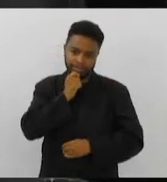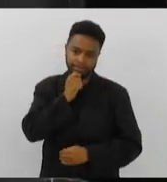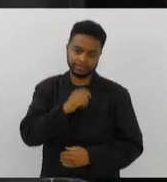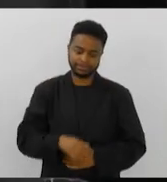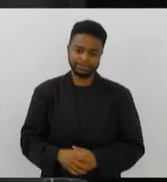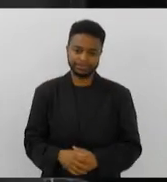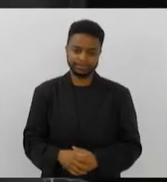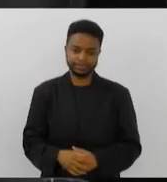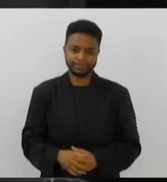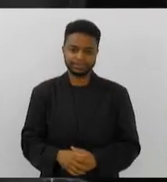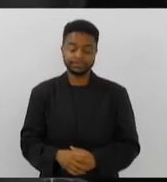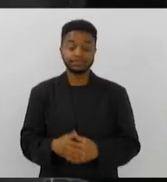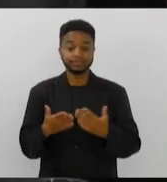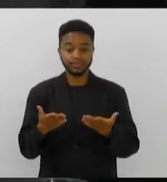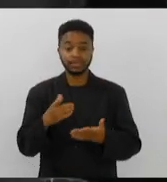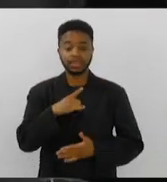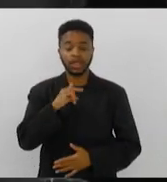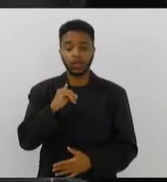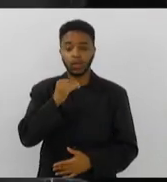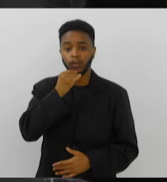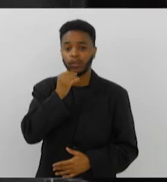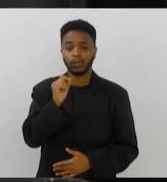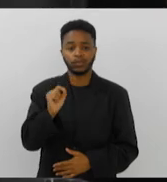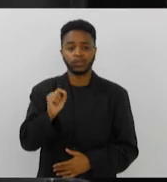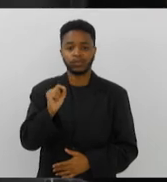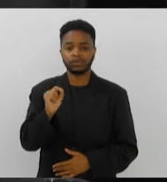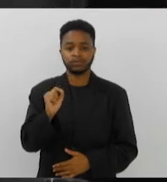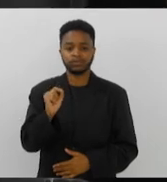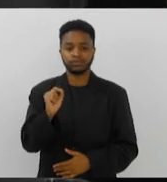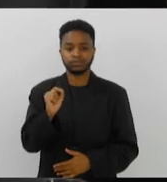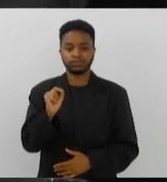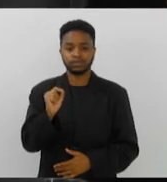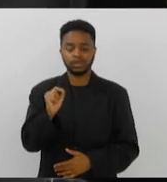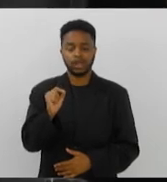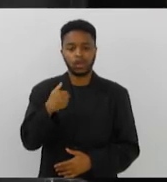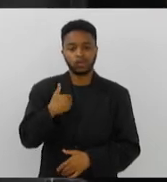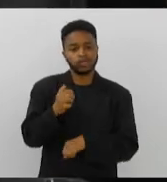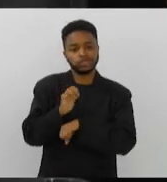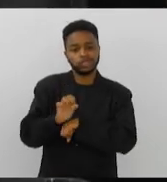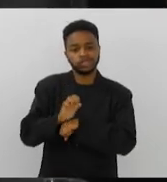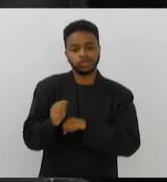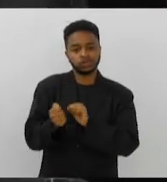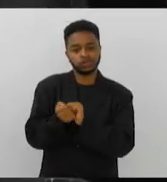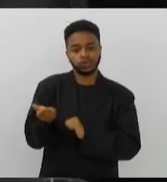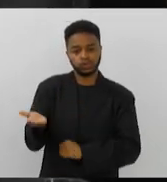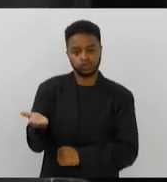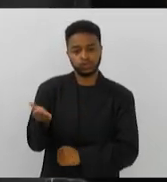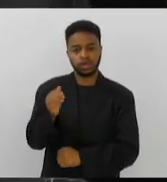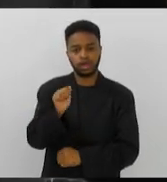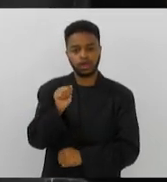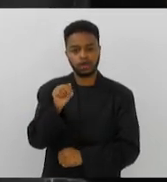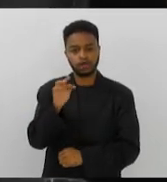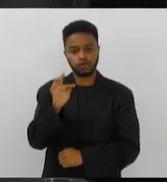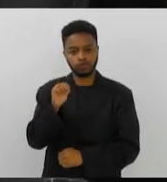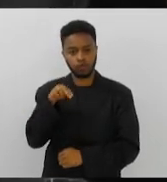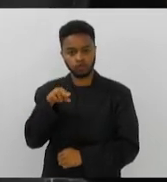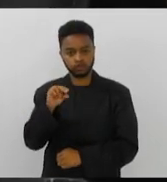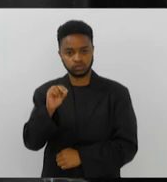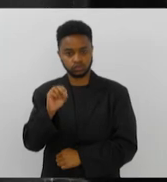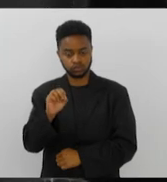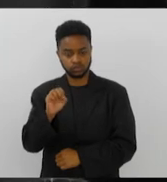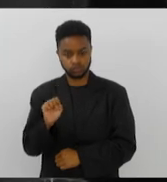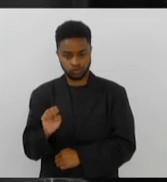eh tive a oportunidade de estagiar com o Dr Afonso e